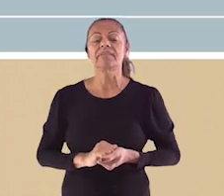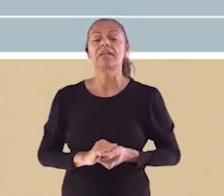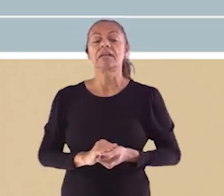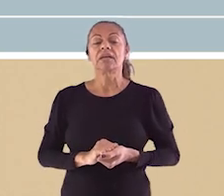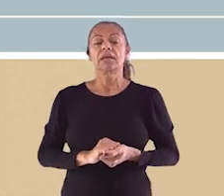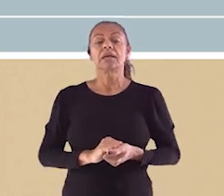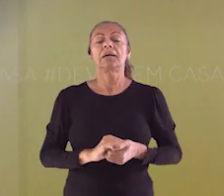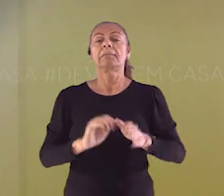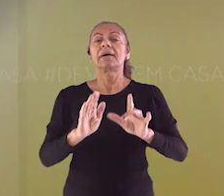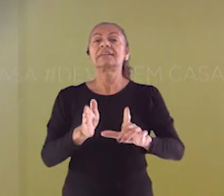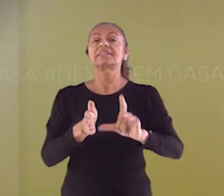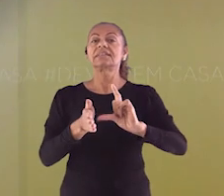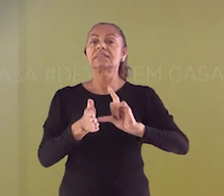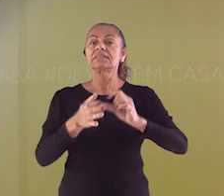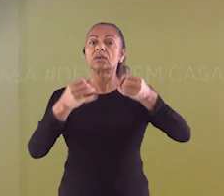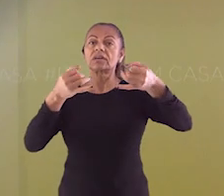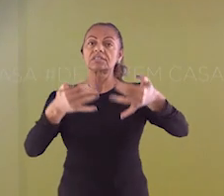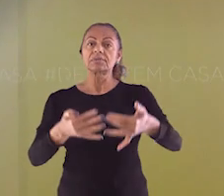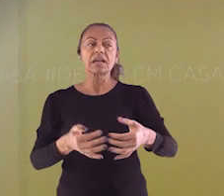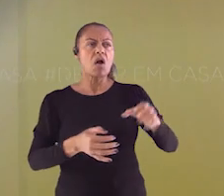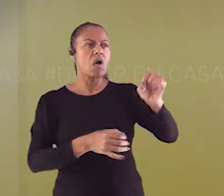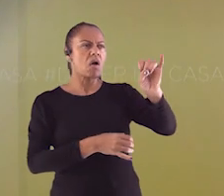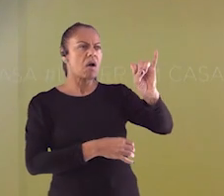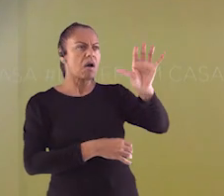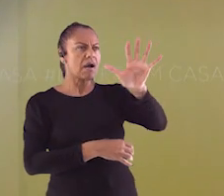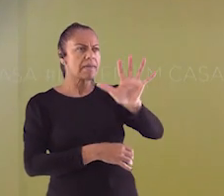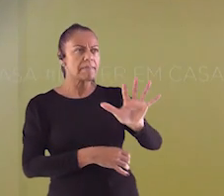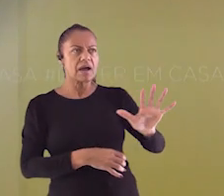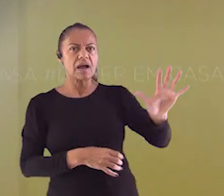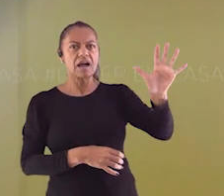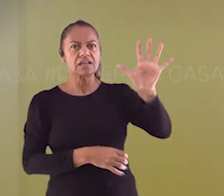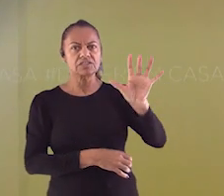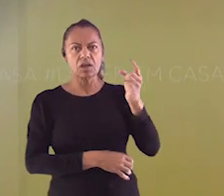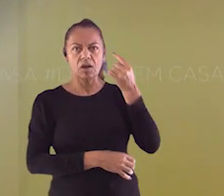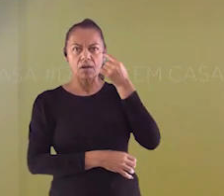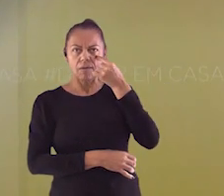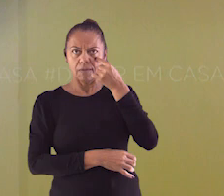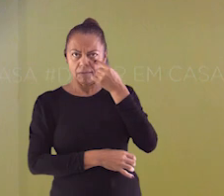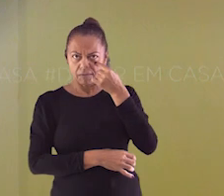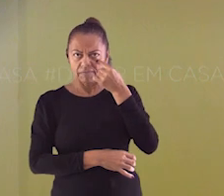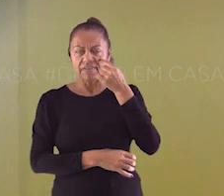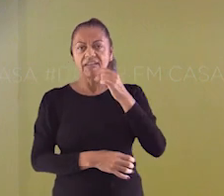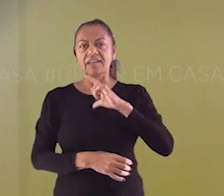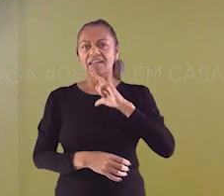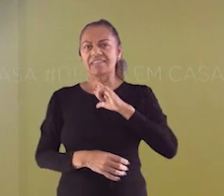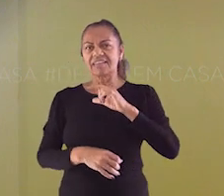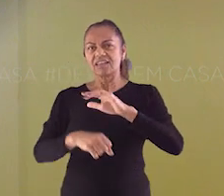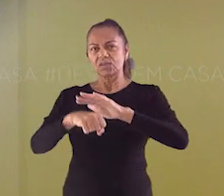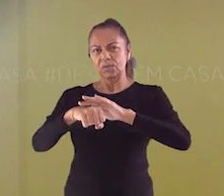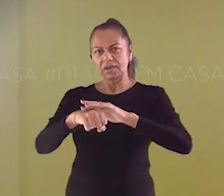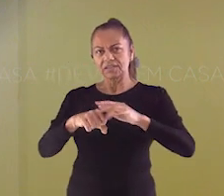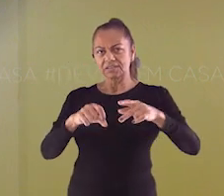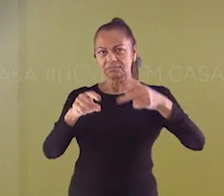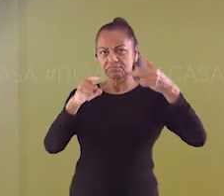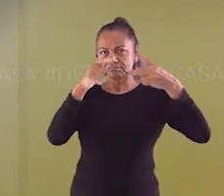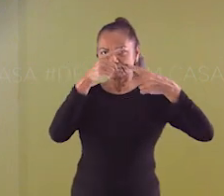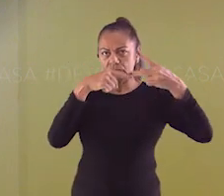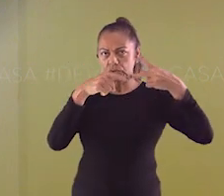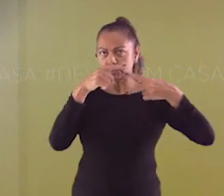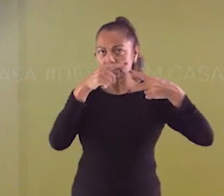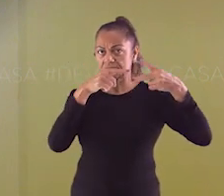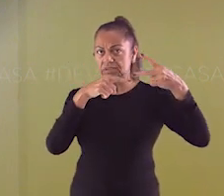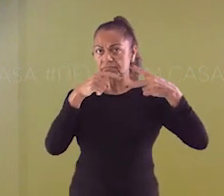doenças. Antes, eu gostaria de explicar que, apesar dessas duas doenças cardiovasculares